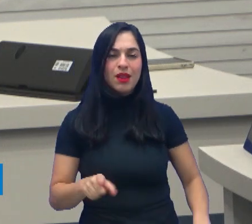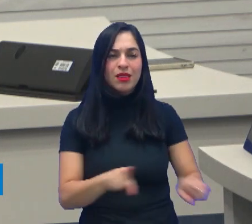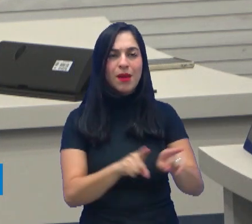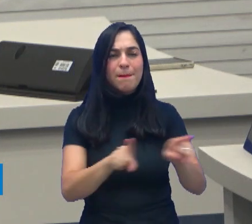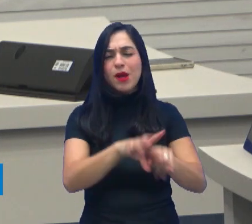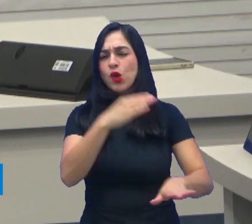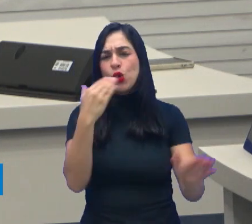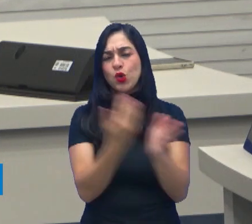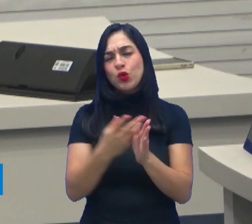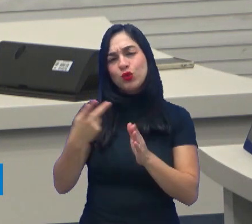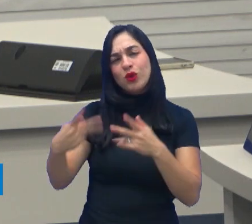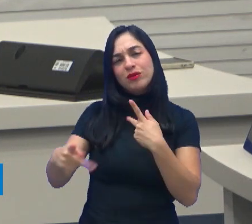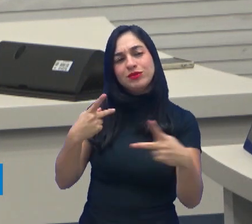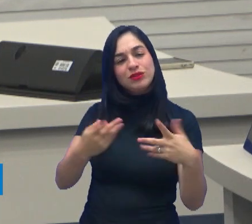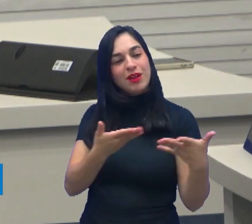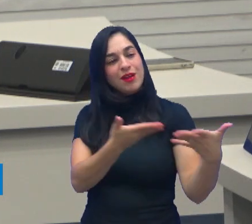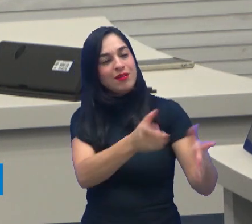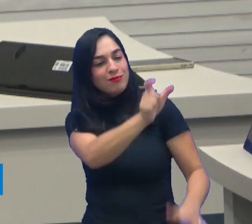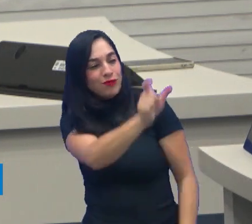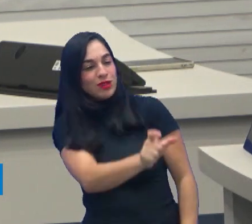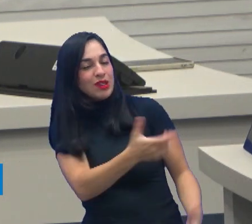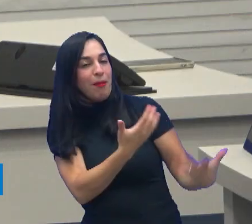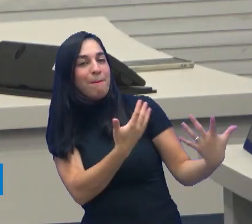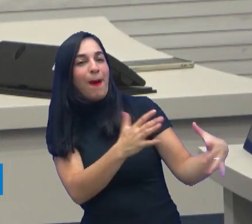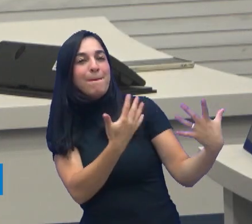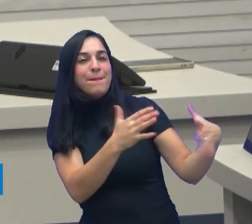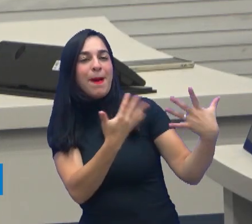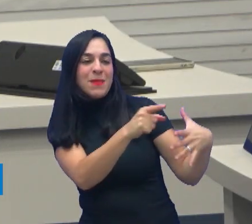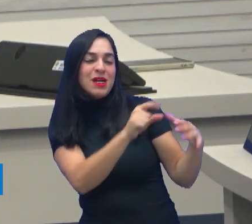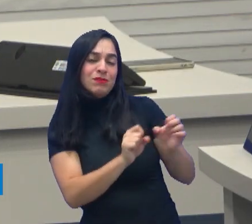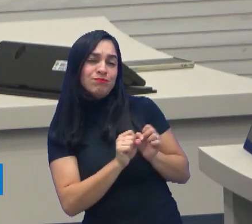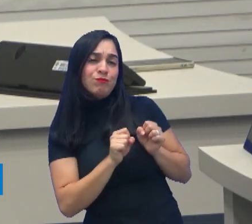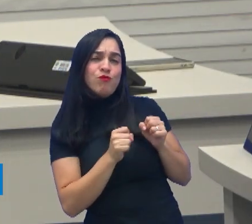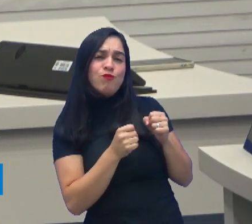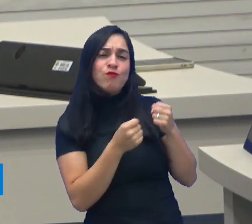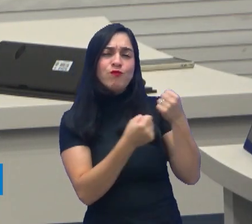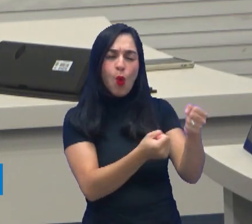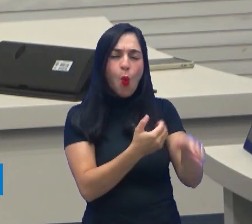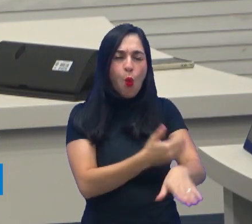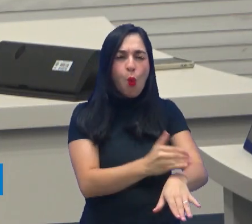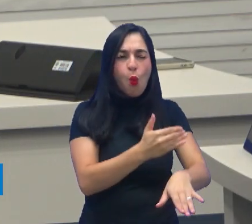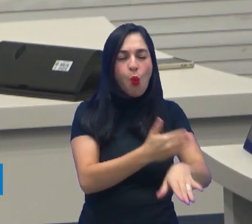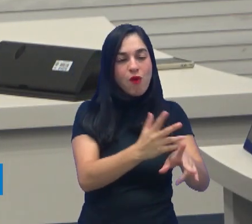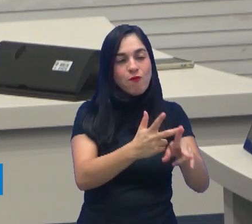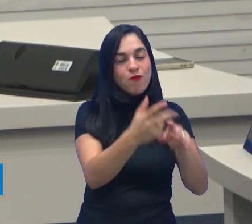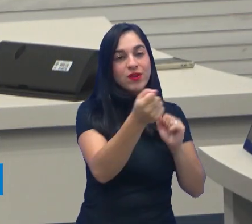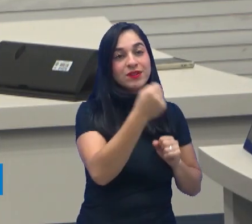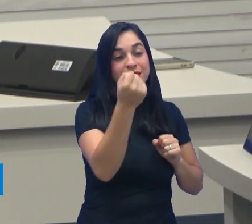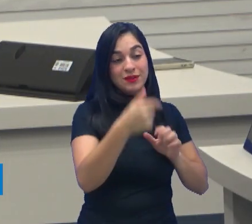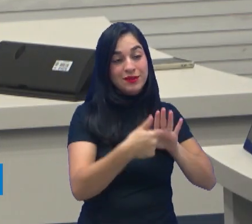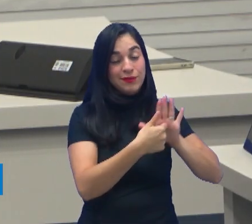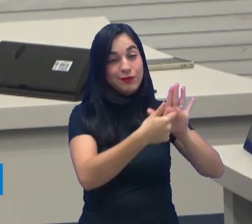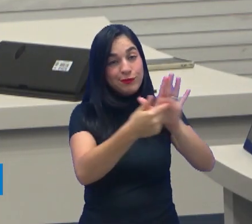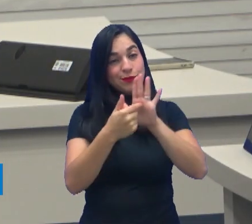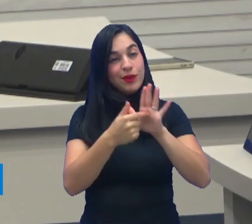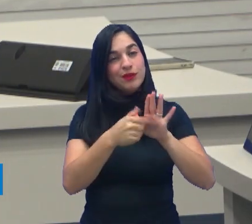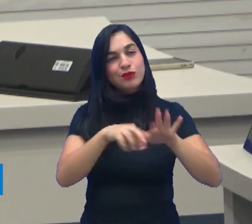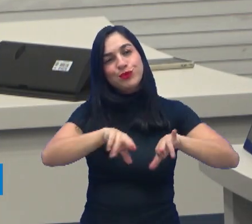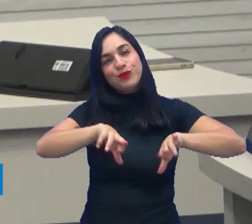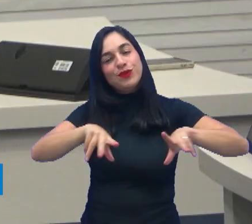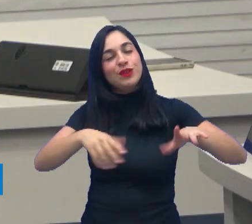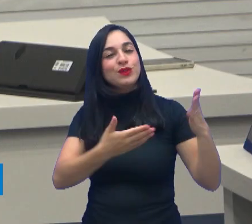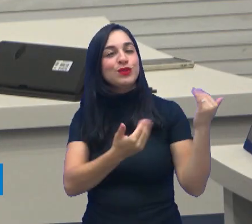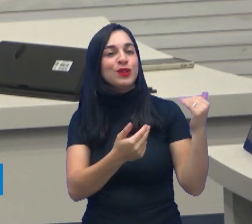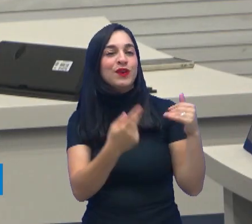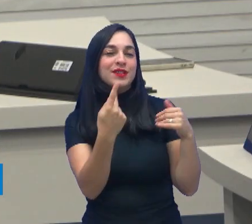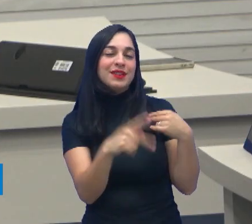dos Campos. Sua dedicação, sua conquista já servem de exemplo para muitos jovens da nossa cidade de São